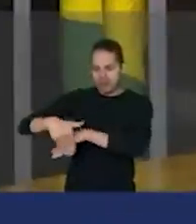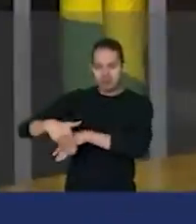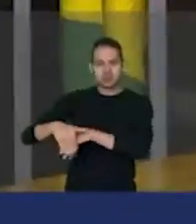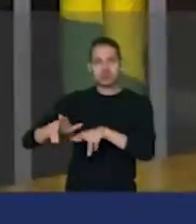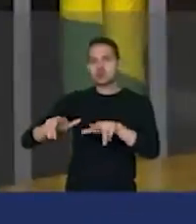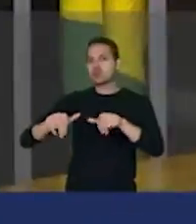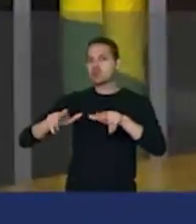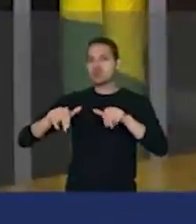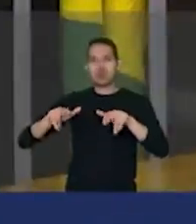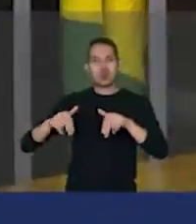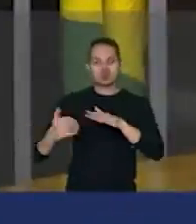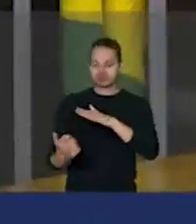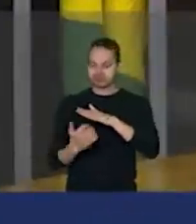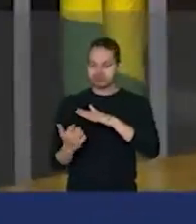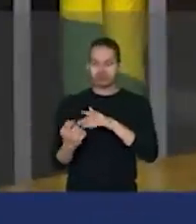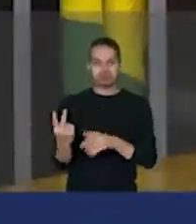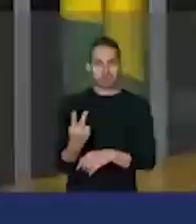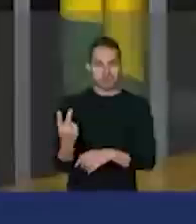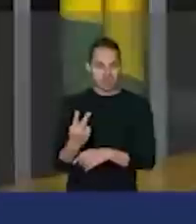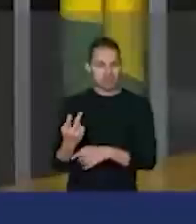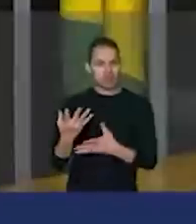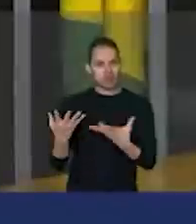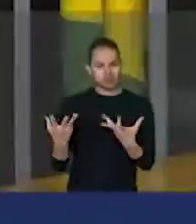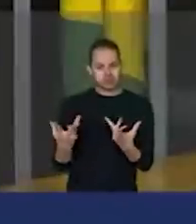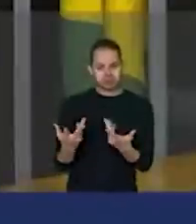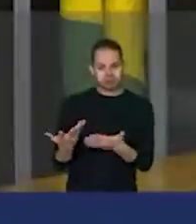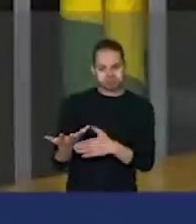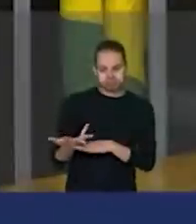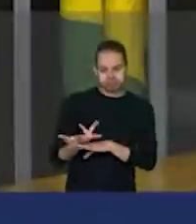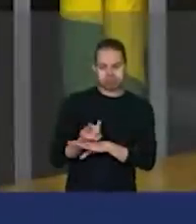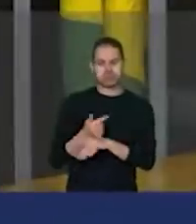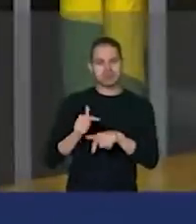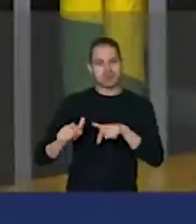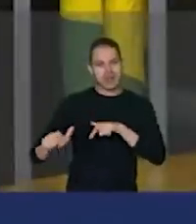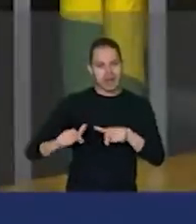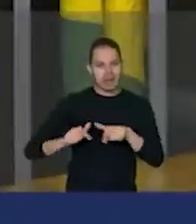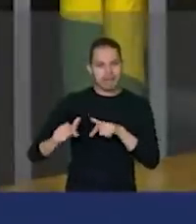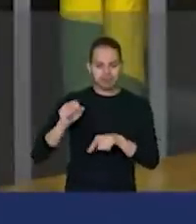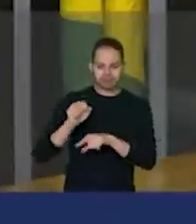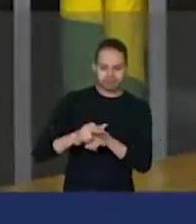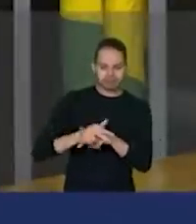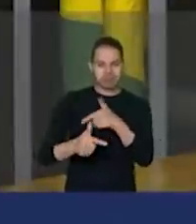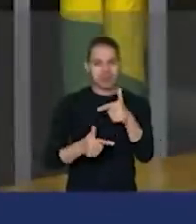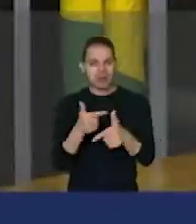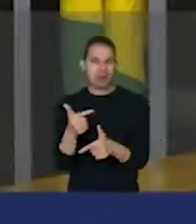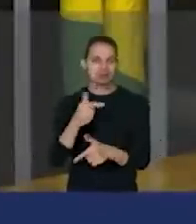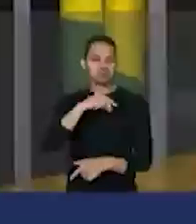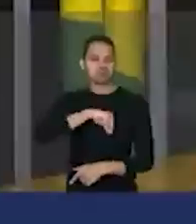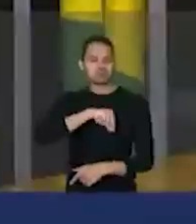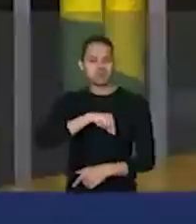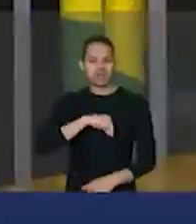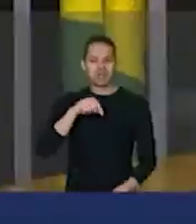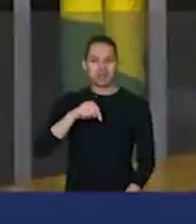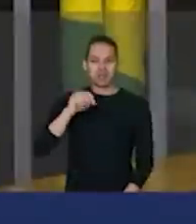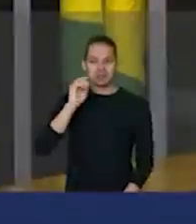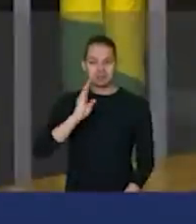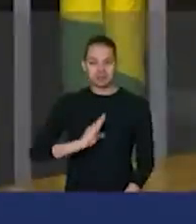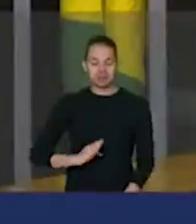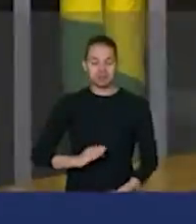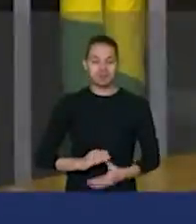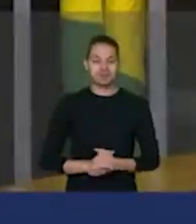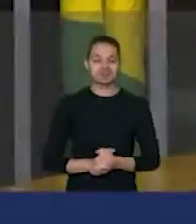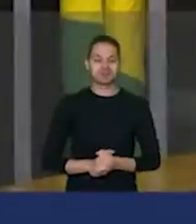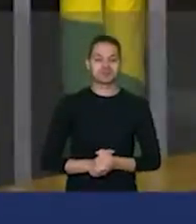empresas e são conhecidos pela sua excelência pelo seu pelo seu trabalho que gera emprego e renda aqui no nosso país e